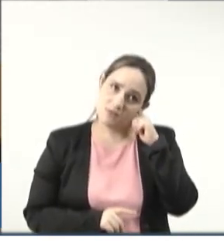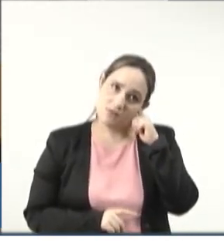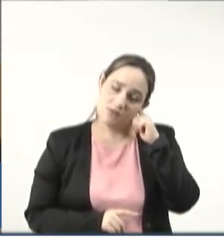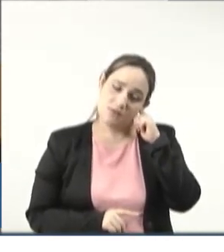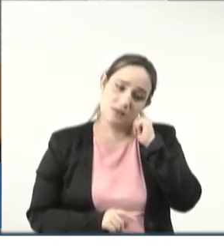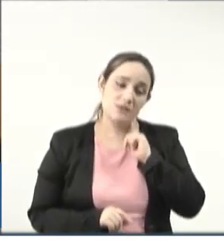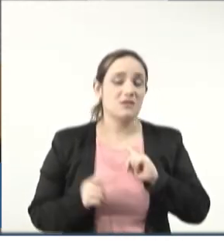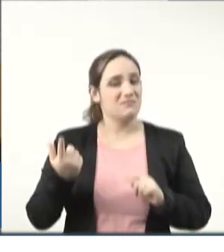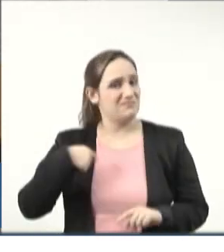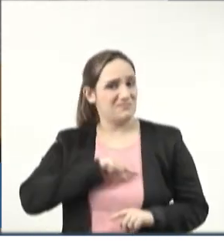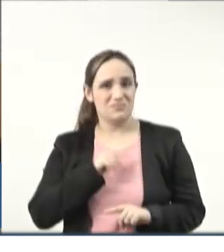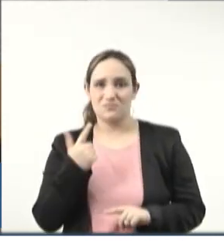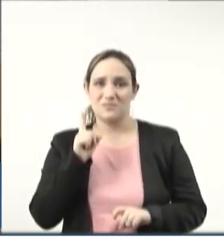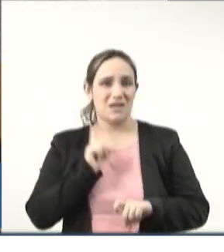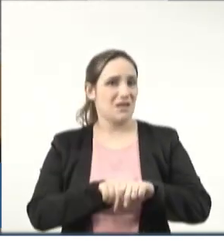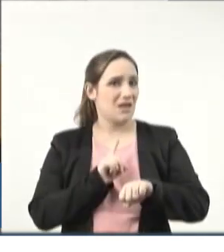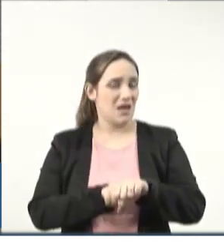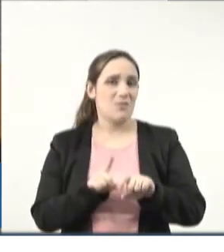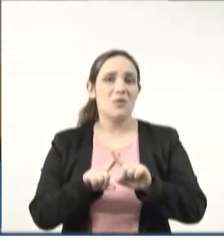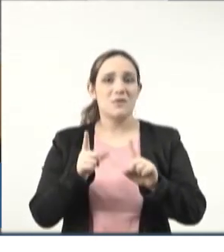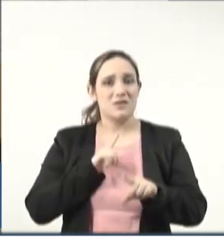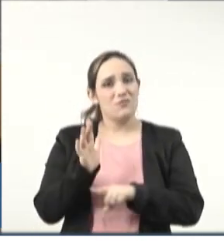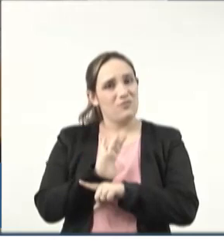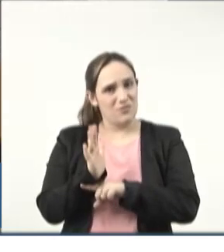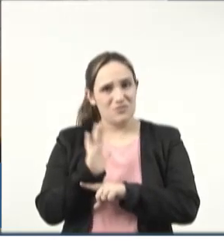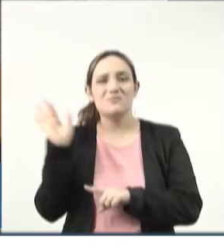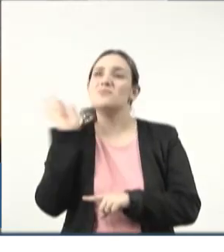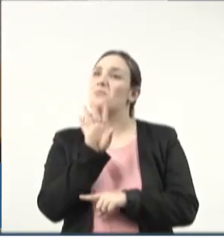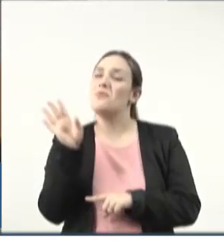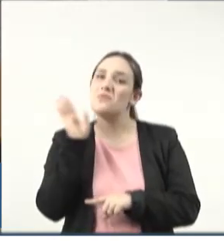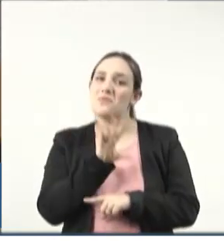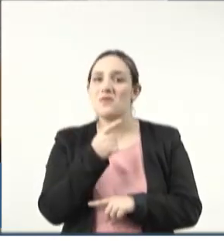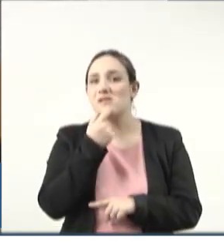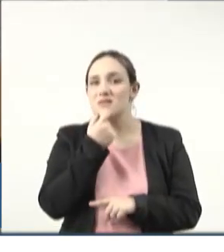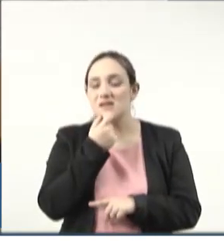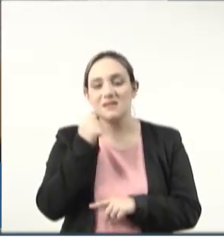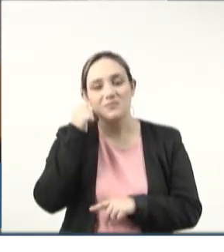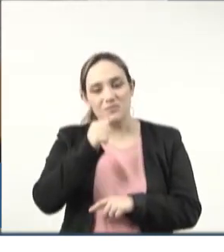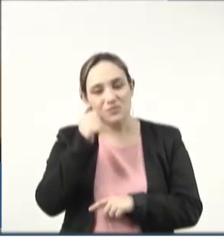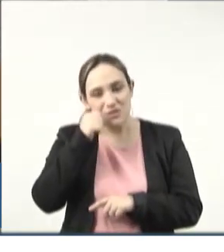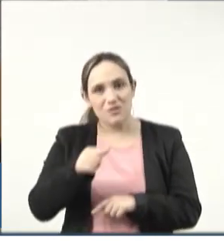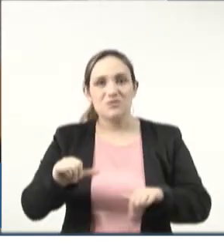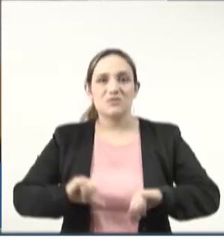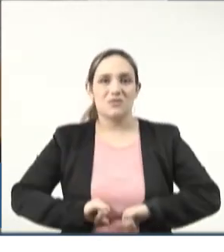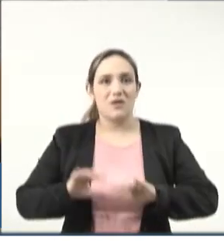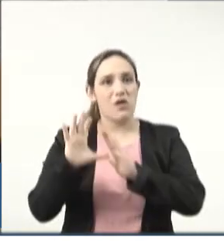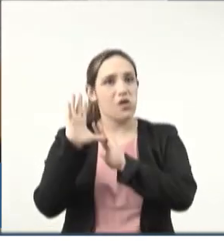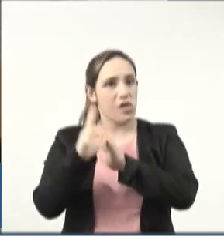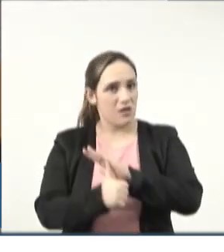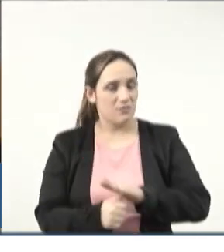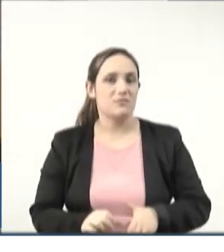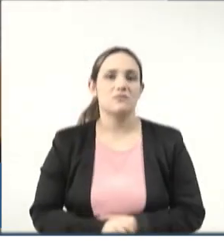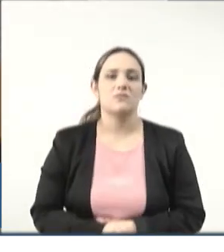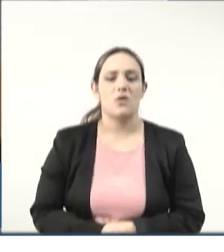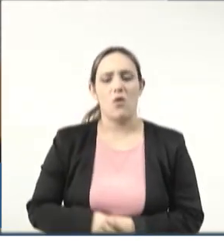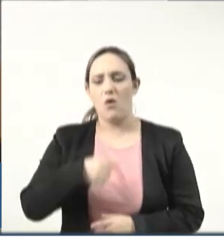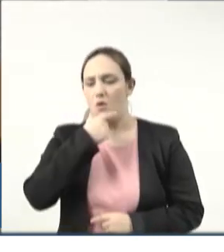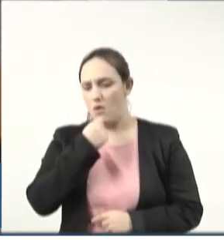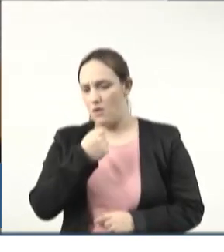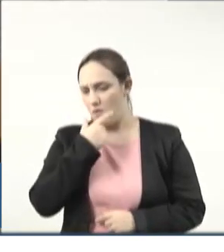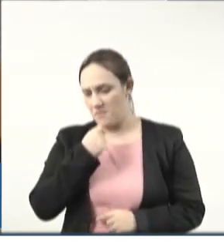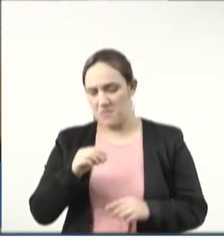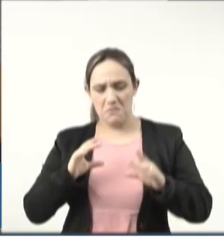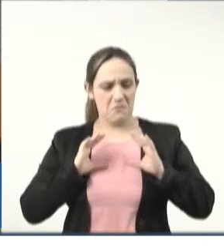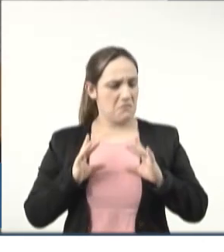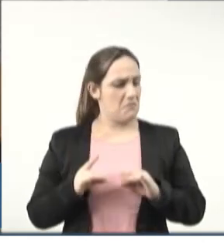tem tempo, mas tem um vídeo tão legal feito na Inglaterra de uma vítima de roubo. Aí entra lá a vítima de roubo, um homem todo bem vestido,